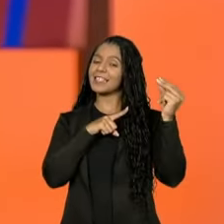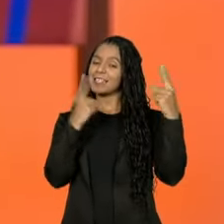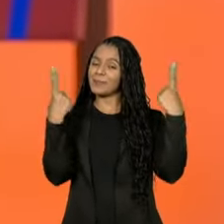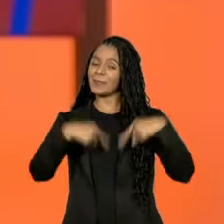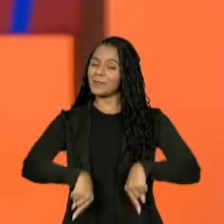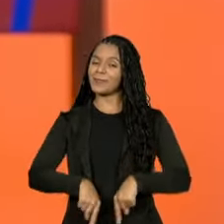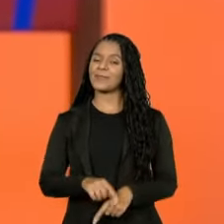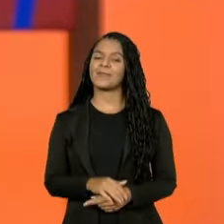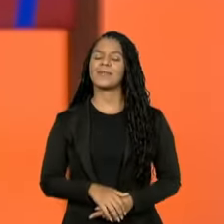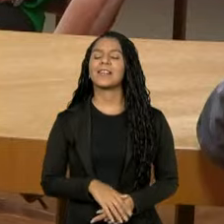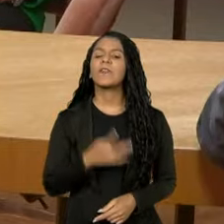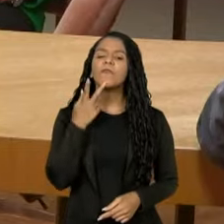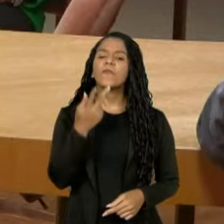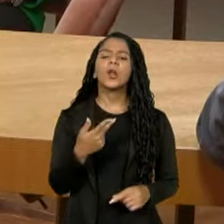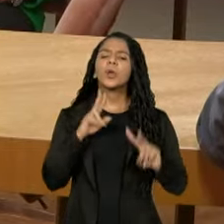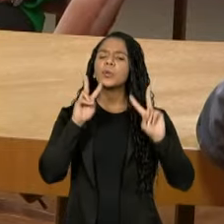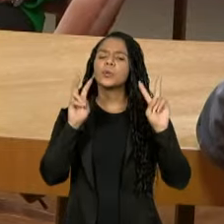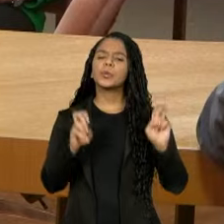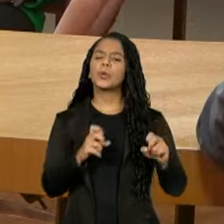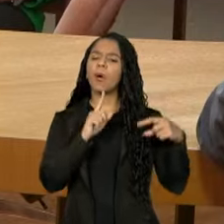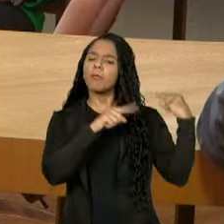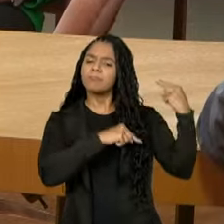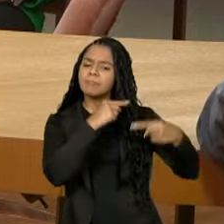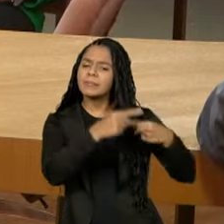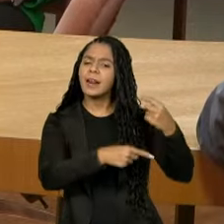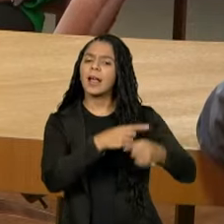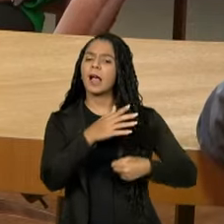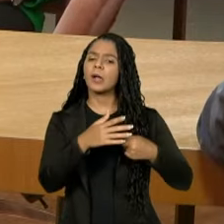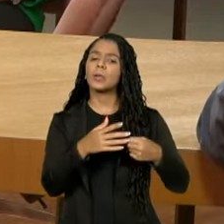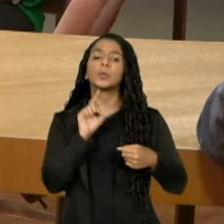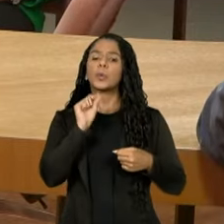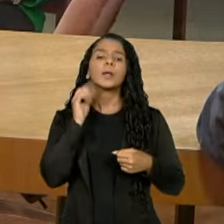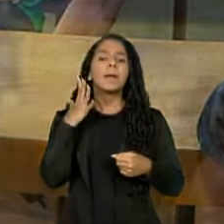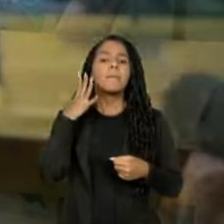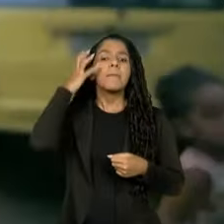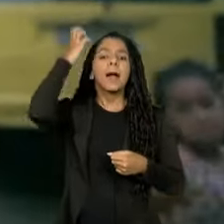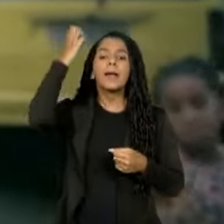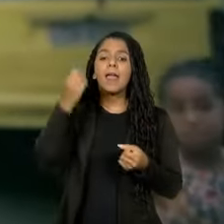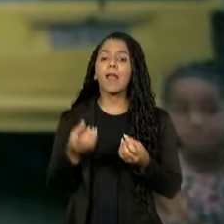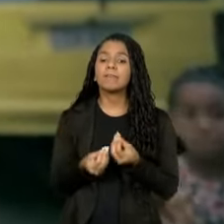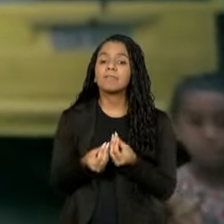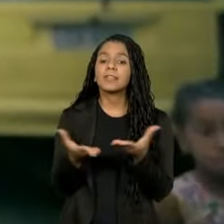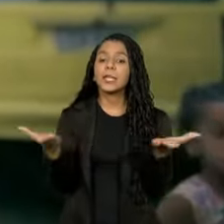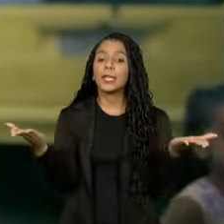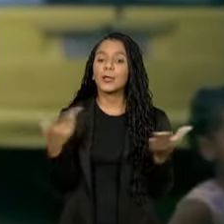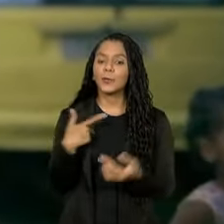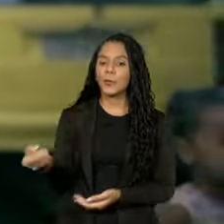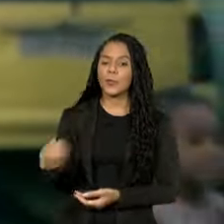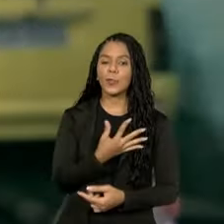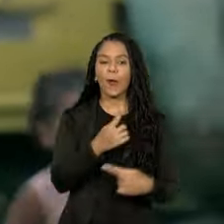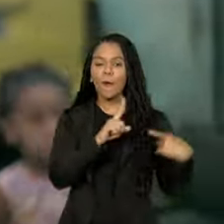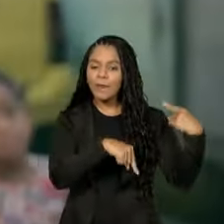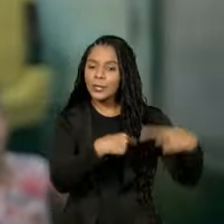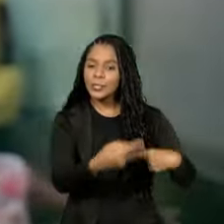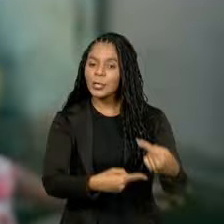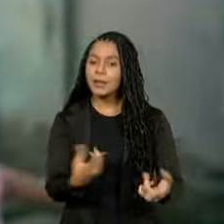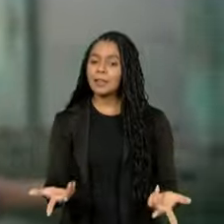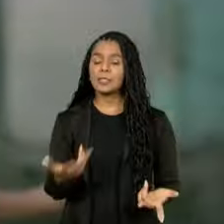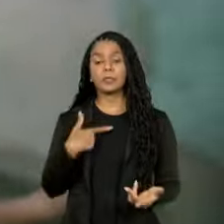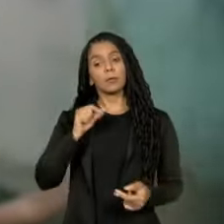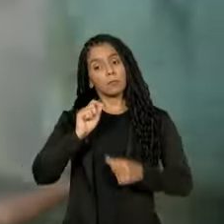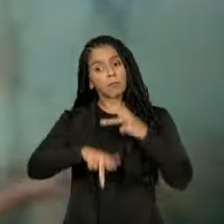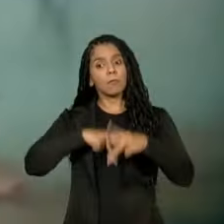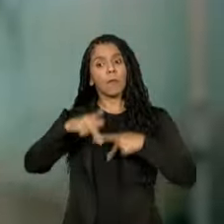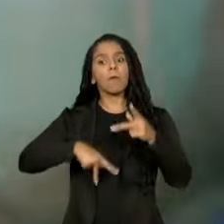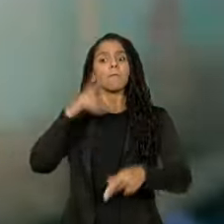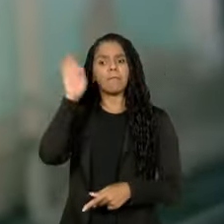eu queria que você falasse um pouco mais desse legado todo, da militância dela, um pouquinho mais, o que deixou para essa nova geração toda que vem por aí, e para o povo